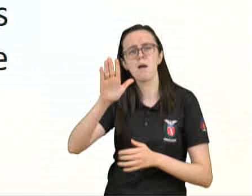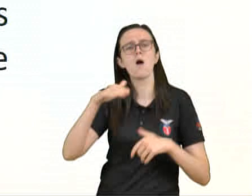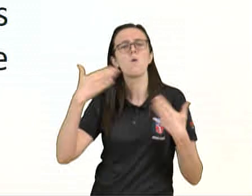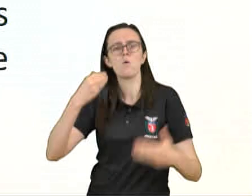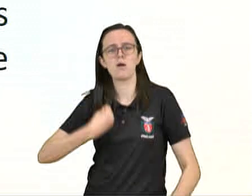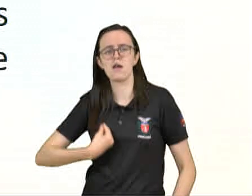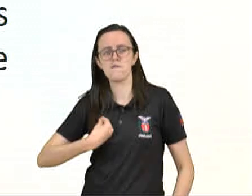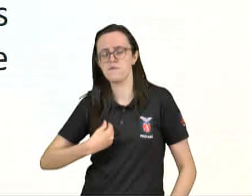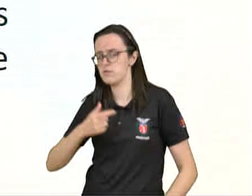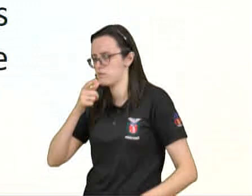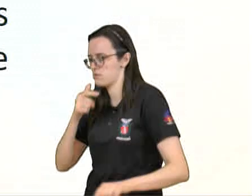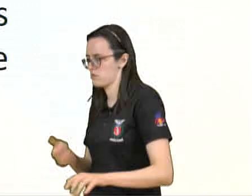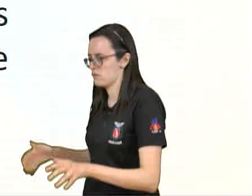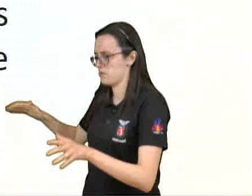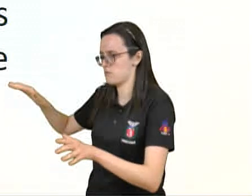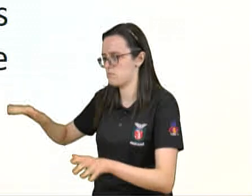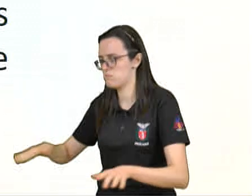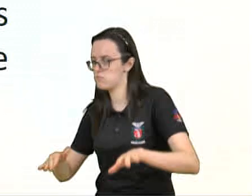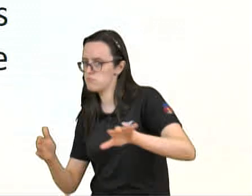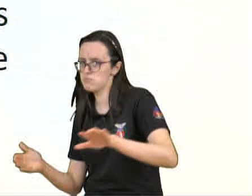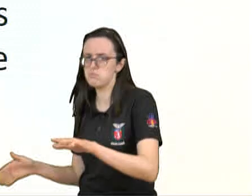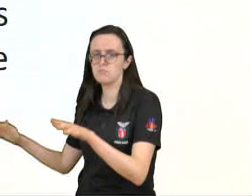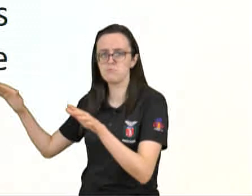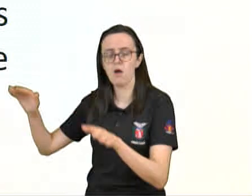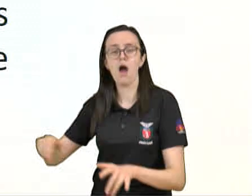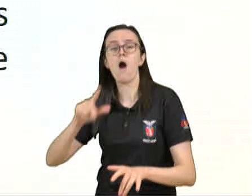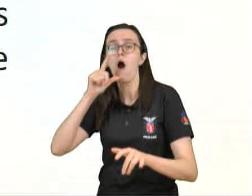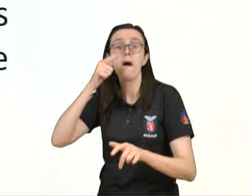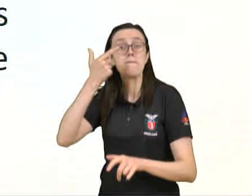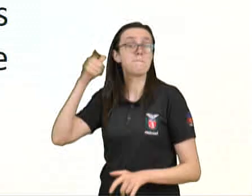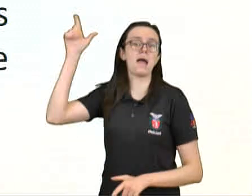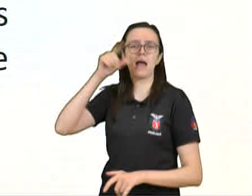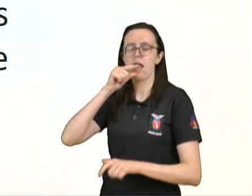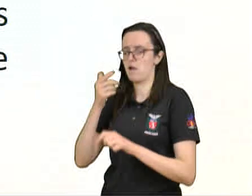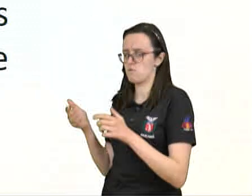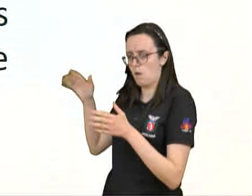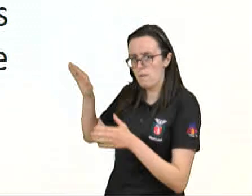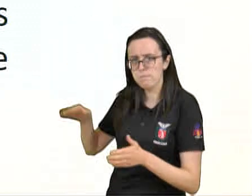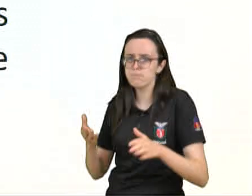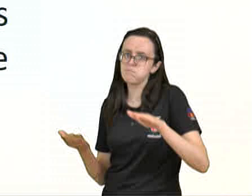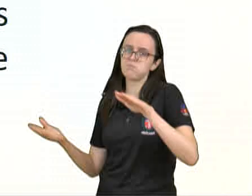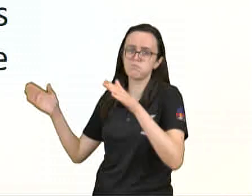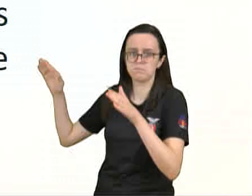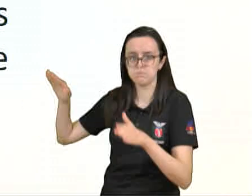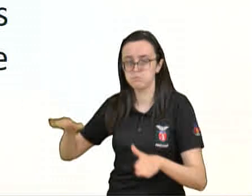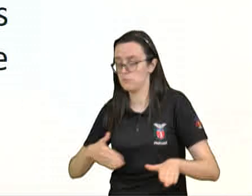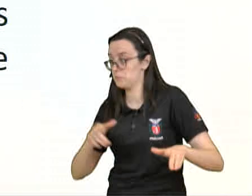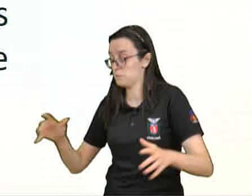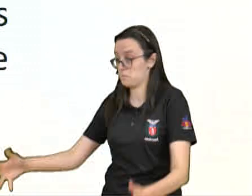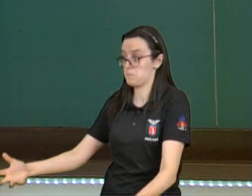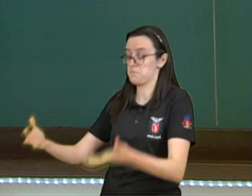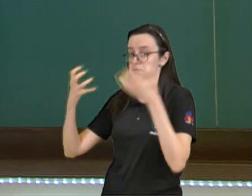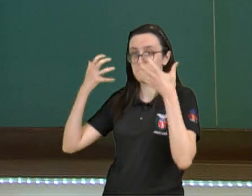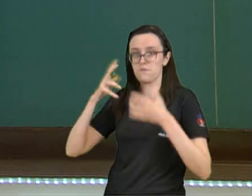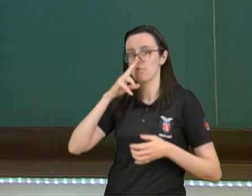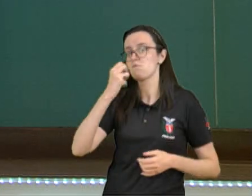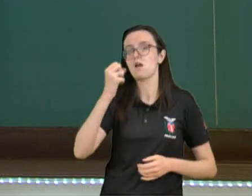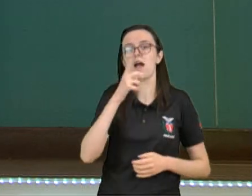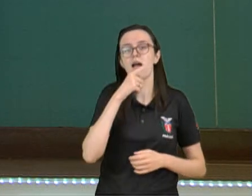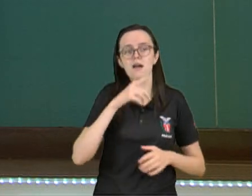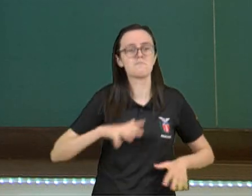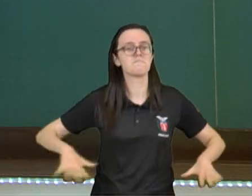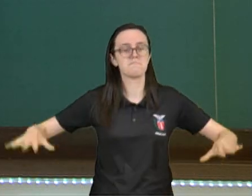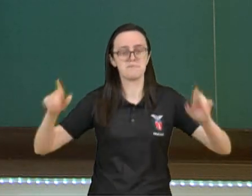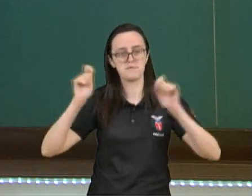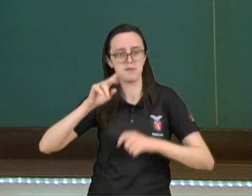perturbadas por ondas ou correntes, as células liberando uma enorme fonte de luz que ilumina a água ao seu